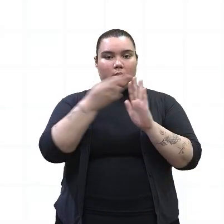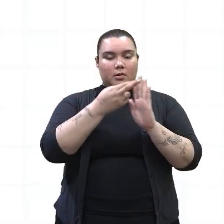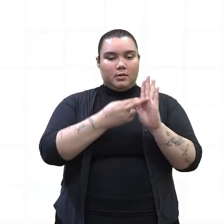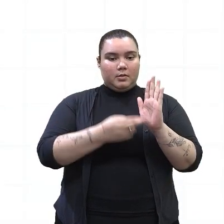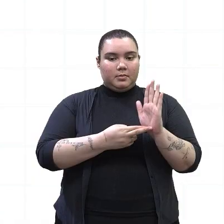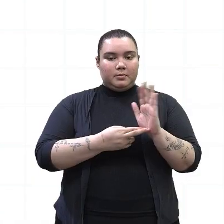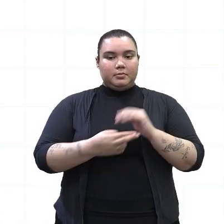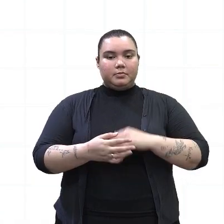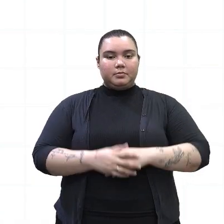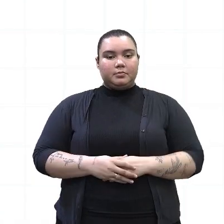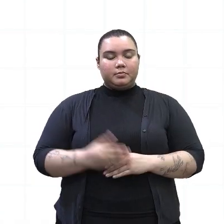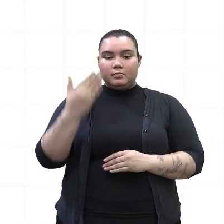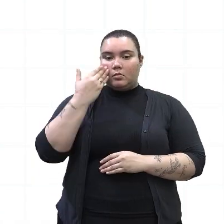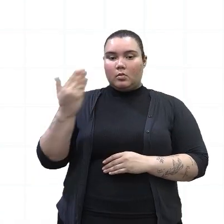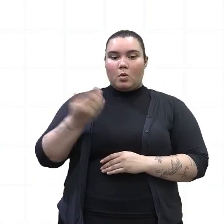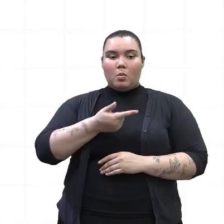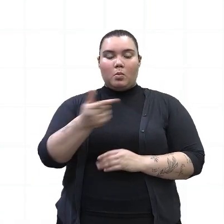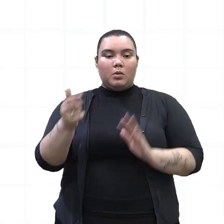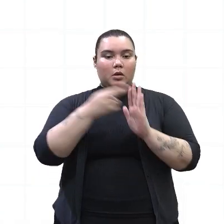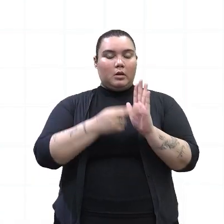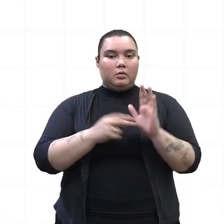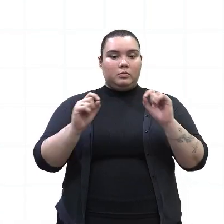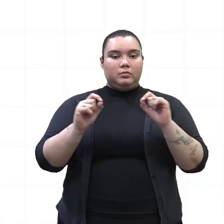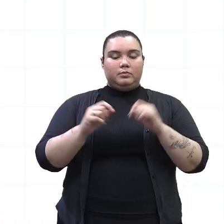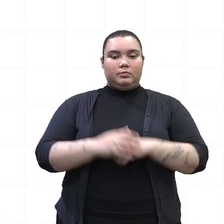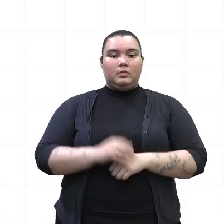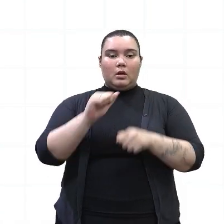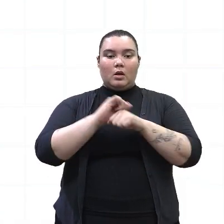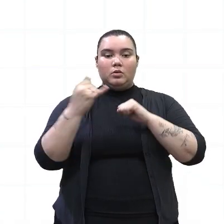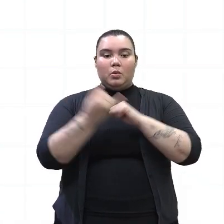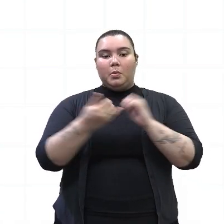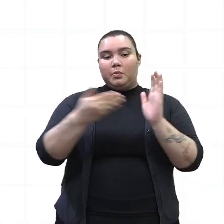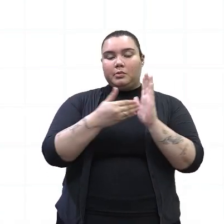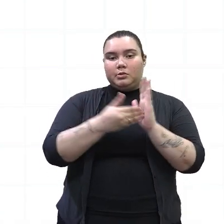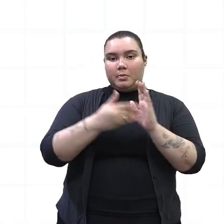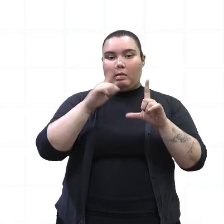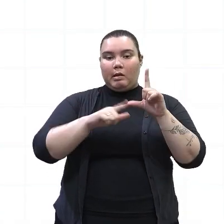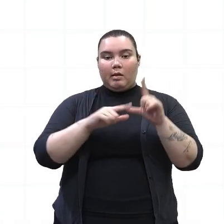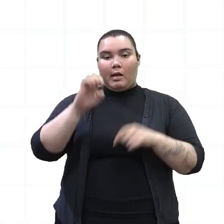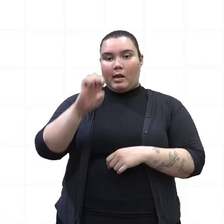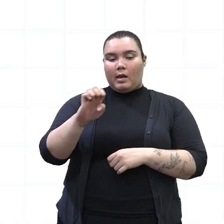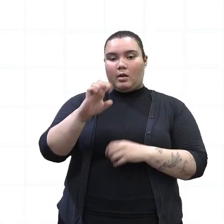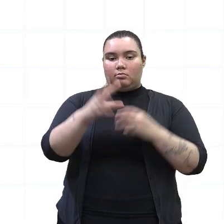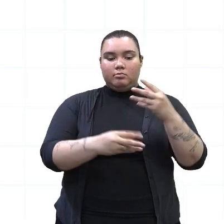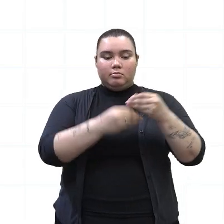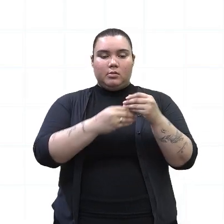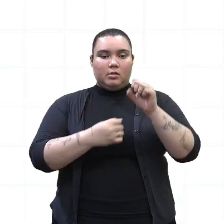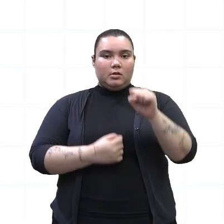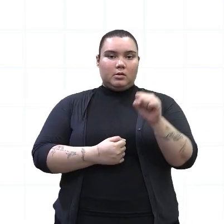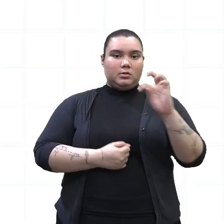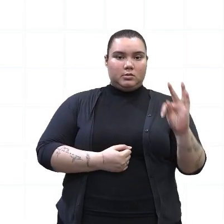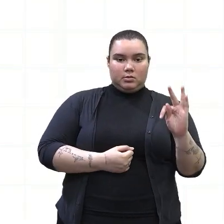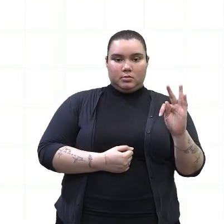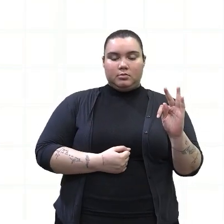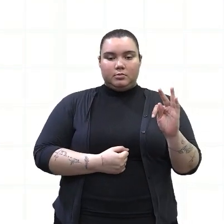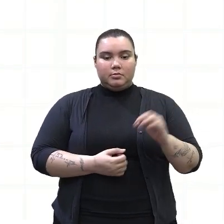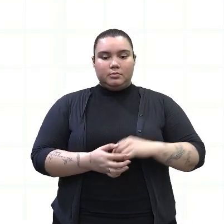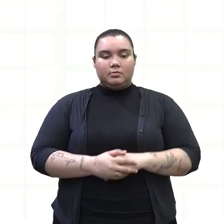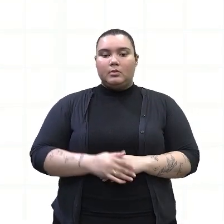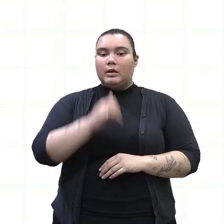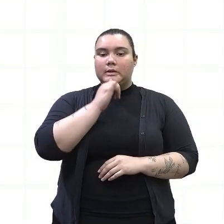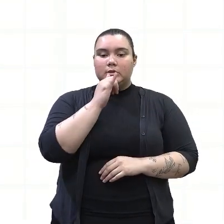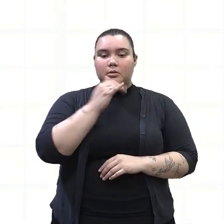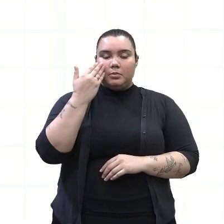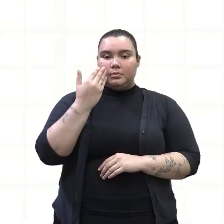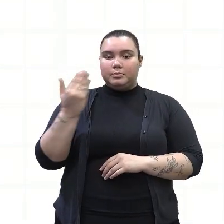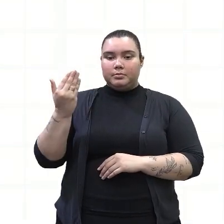acompanhe. A próxima regra diz o seguinte, ó, adjetivos terminados em E, você vai adicionar